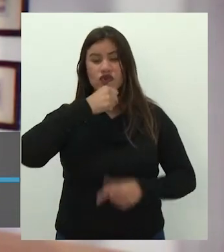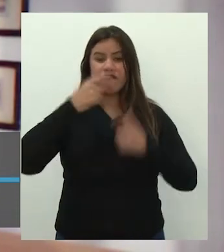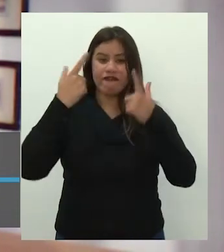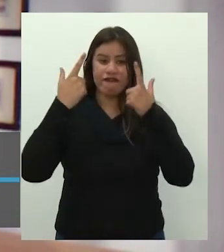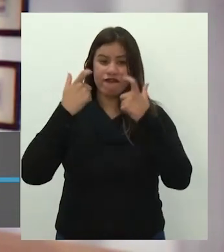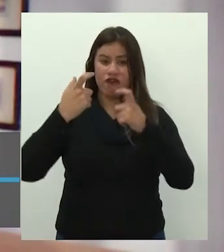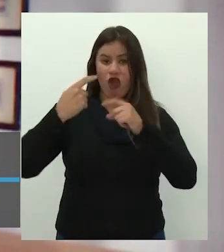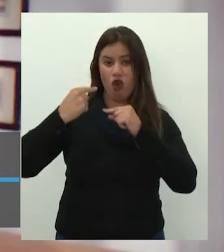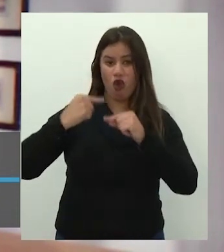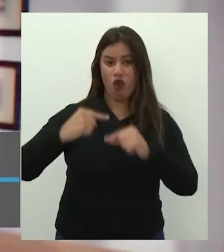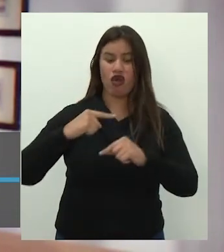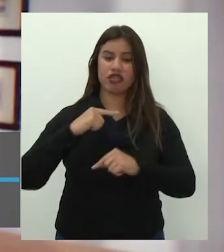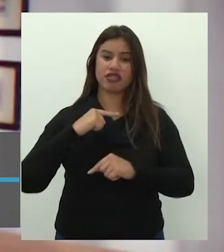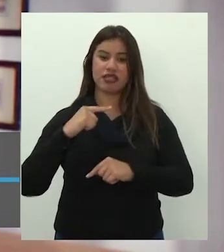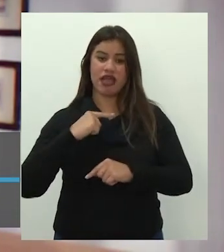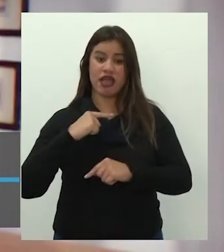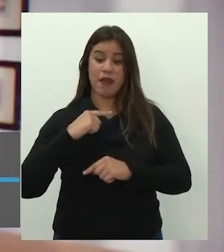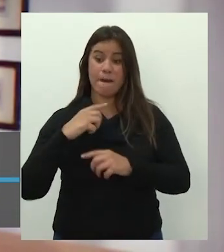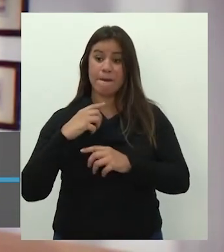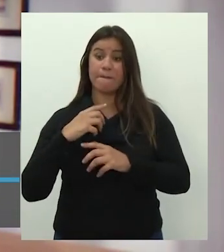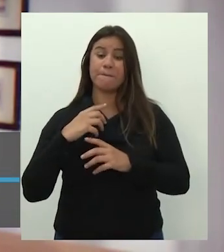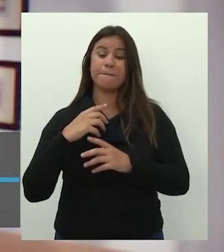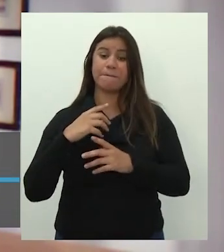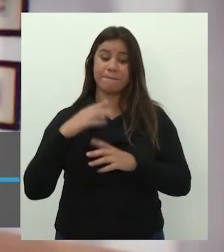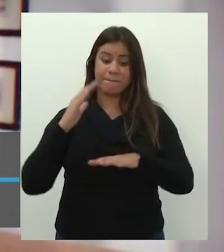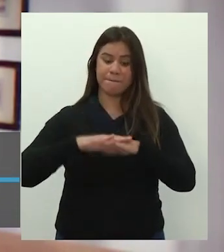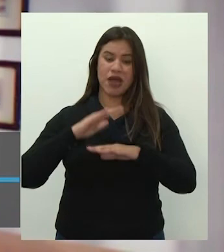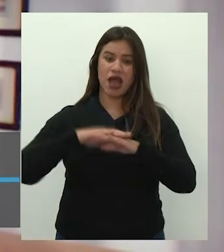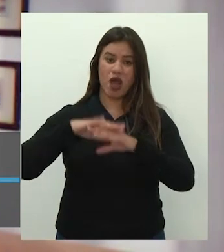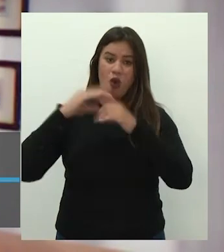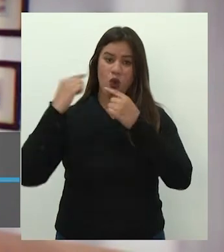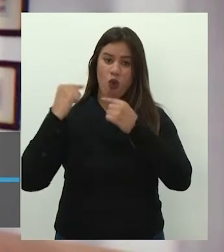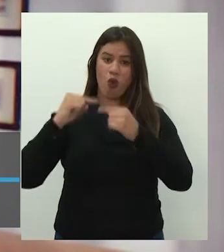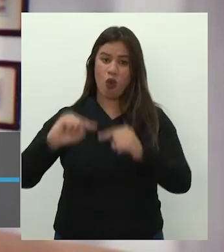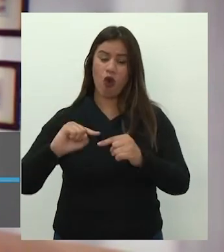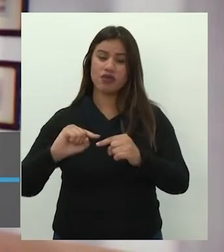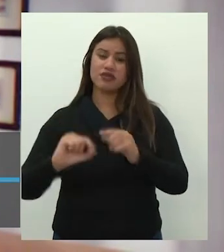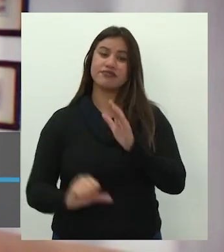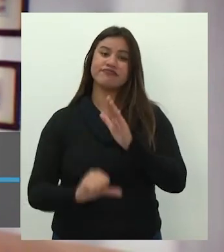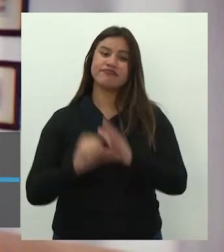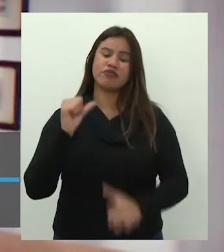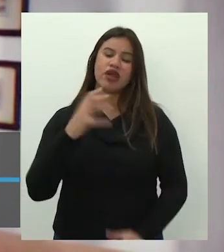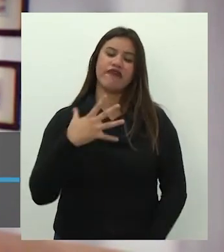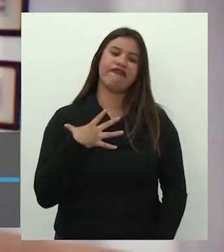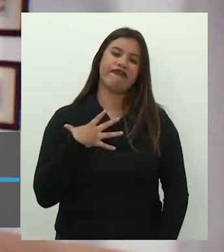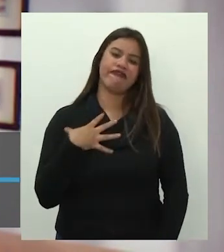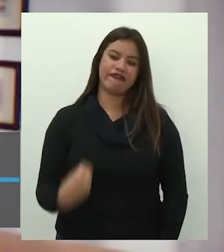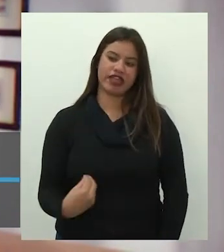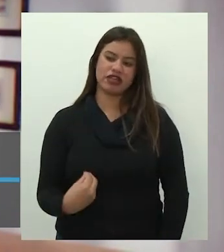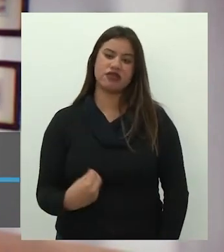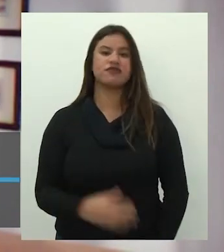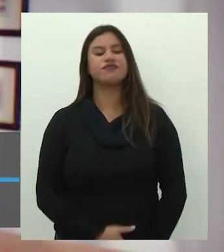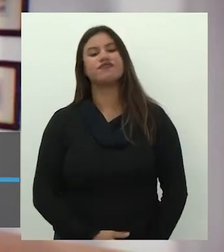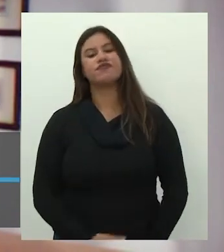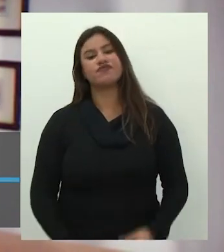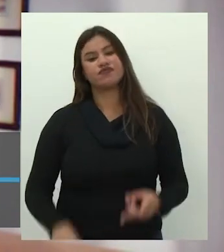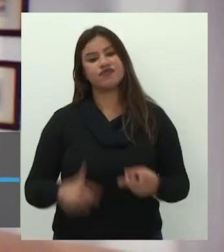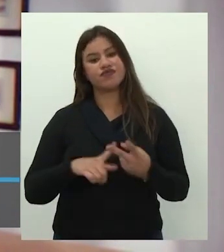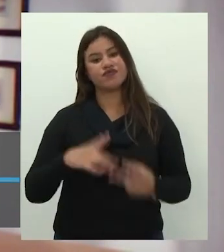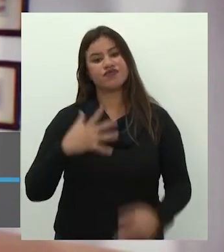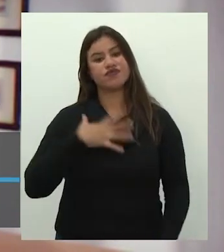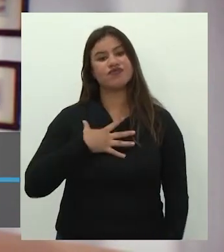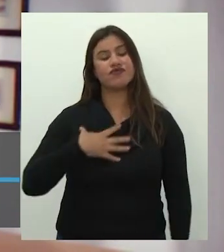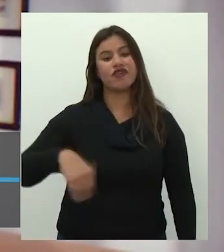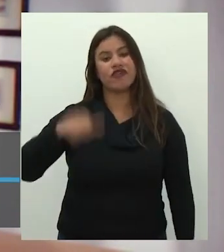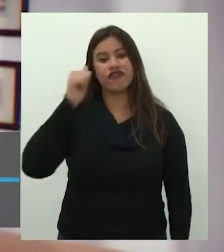violência, quem provoca essa violência, em primeiro lugar é o filho, segundo lugar é a